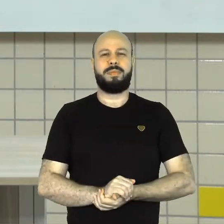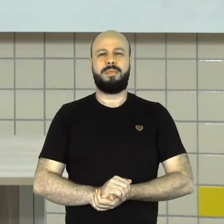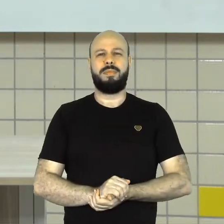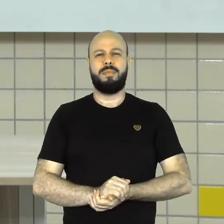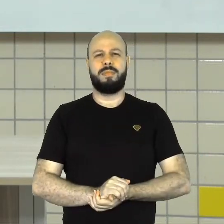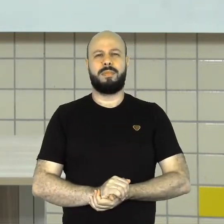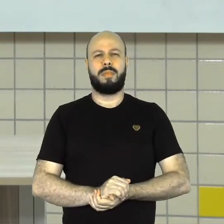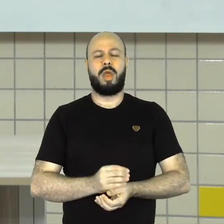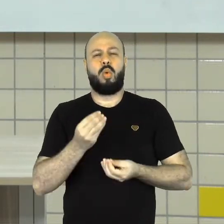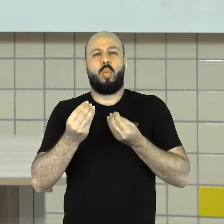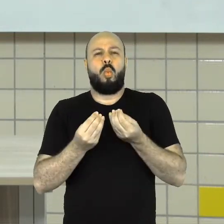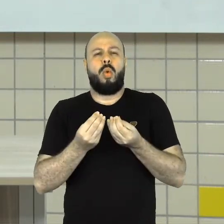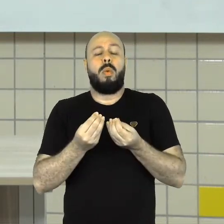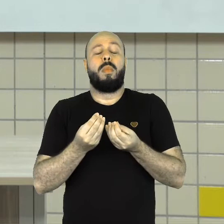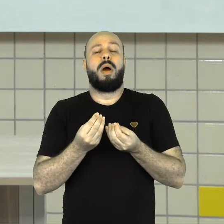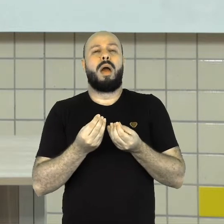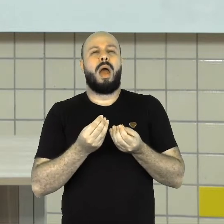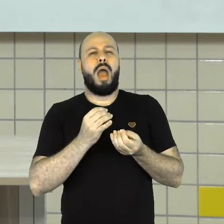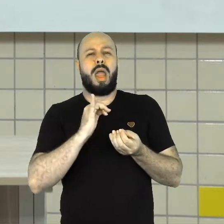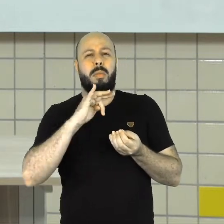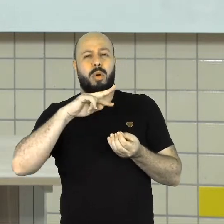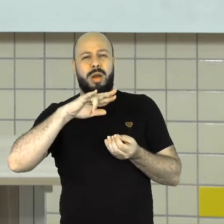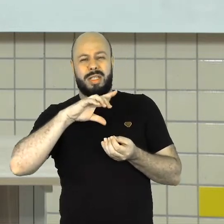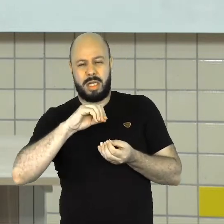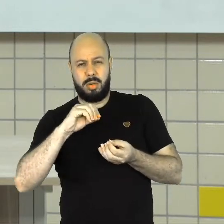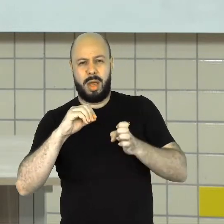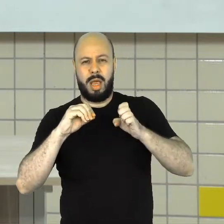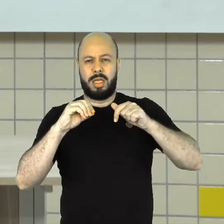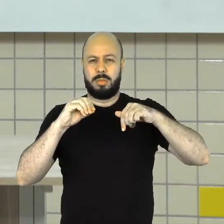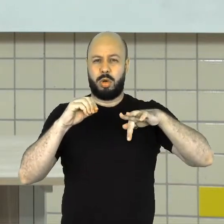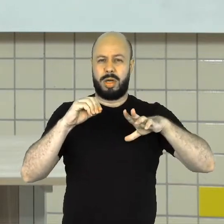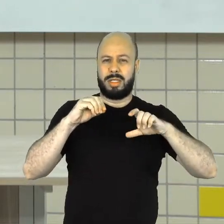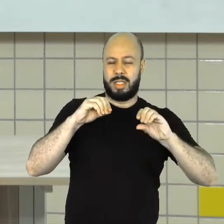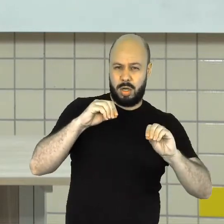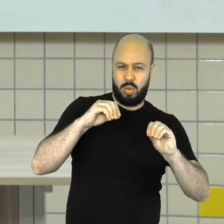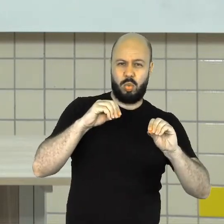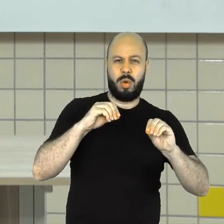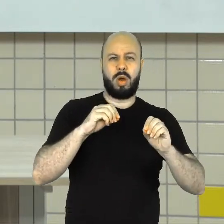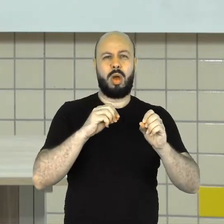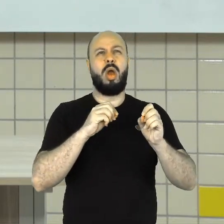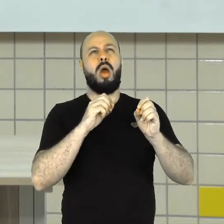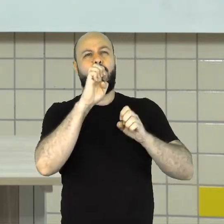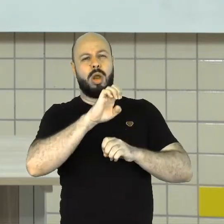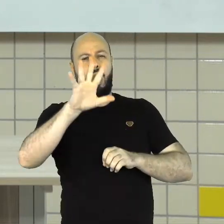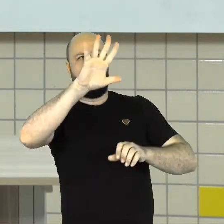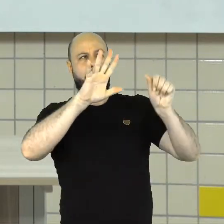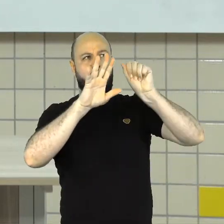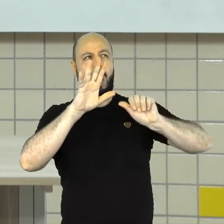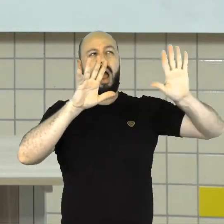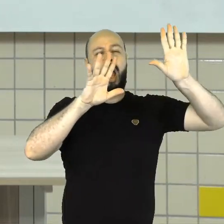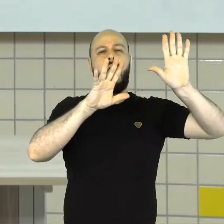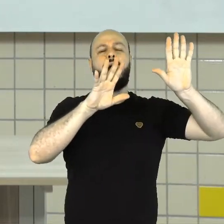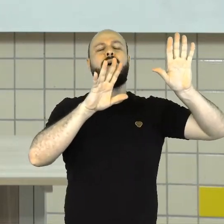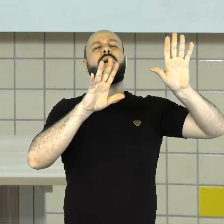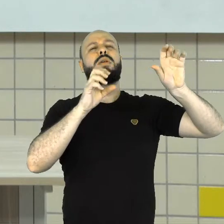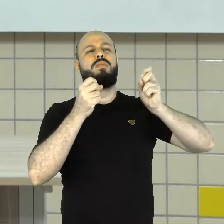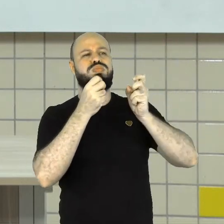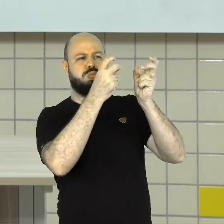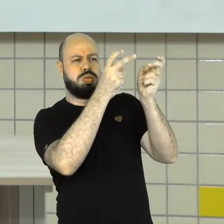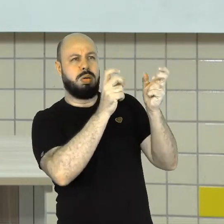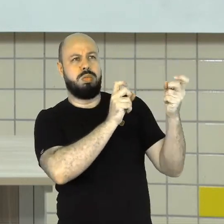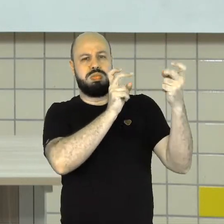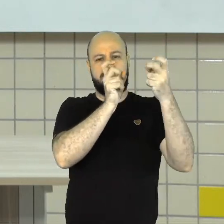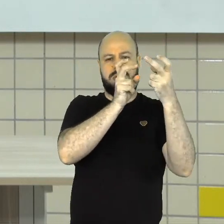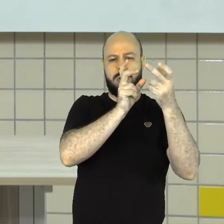que ocorre a importação e as exportações, tanto da Europa quanto da Ásia, da agricultura. E vamos